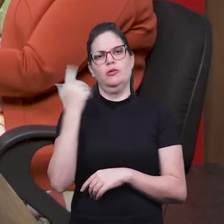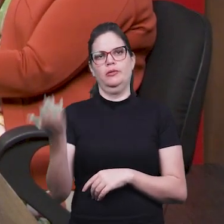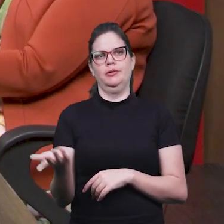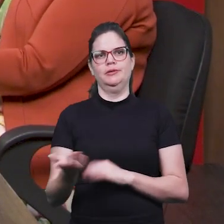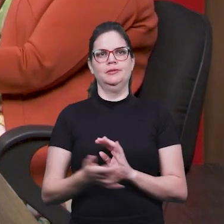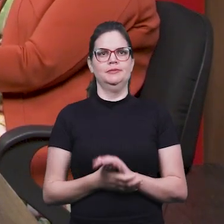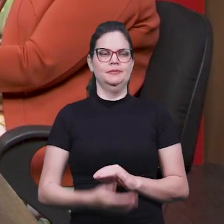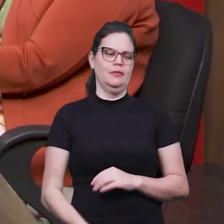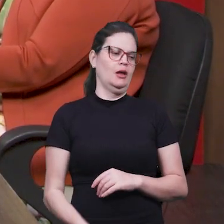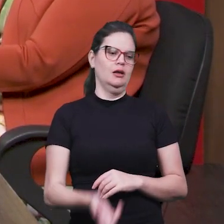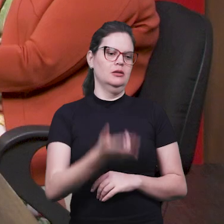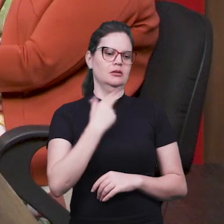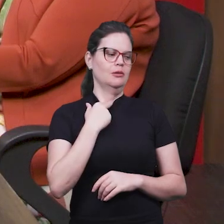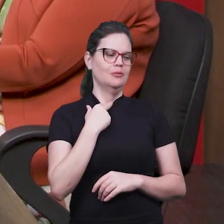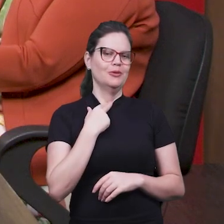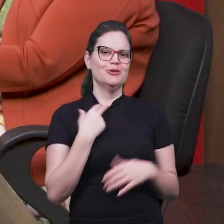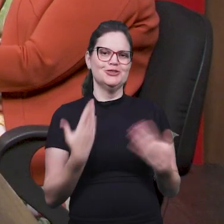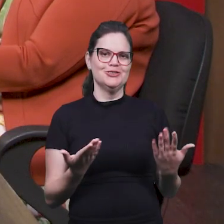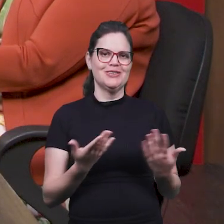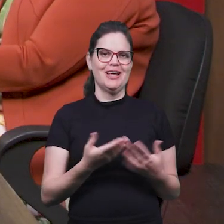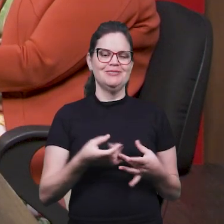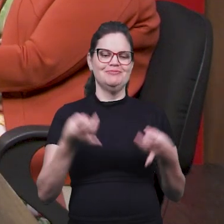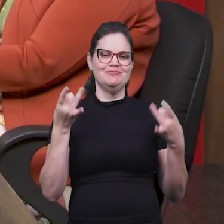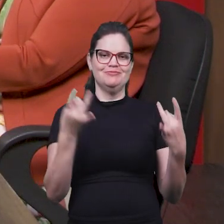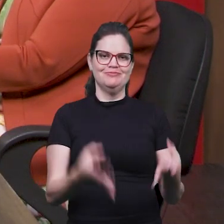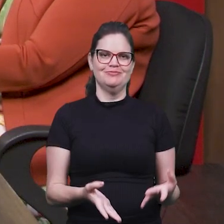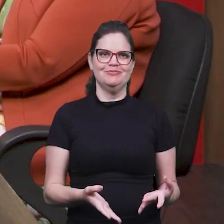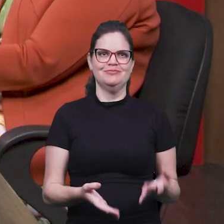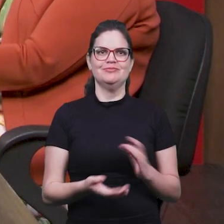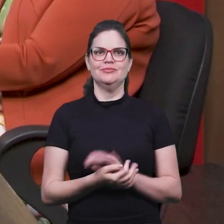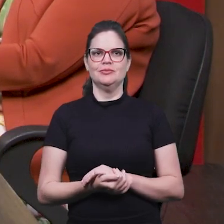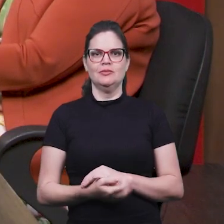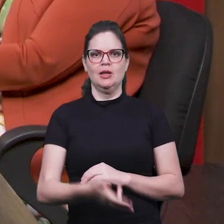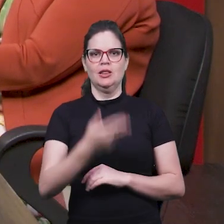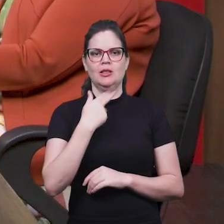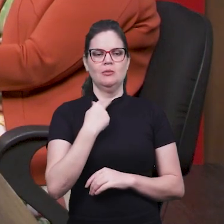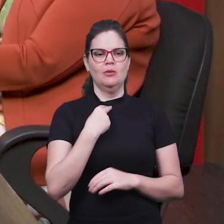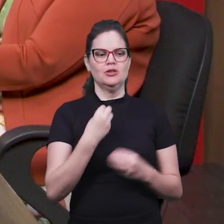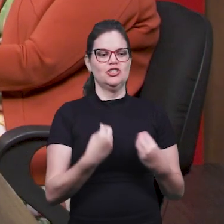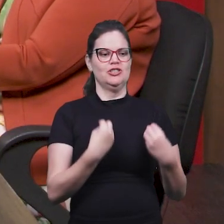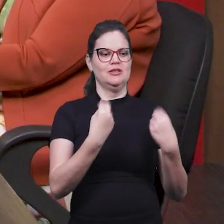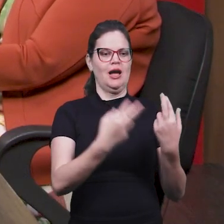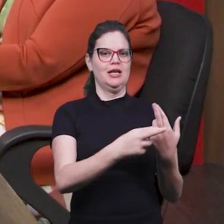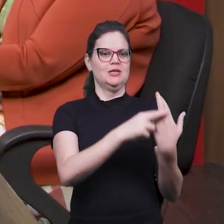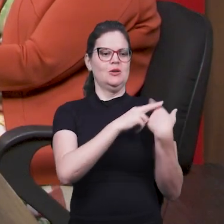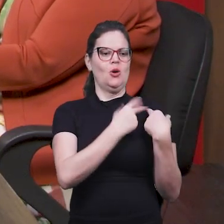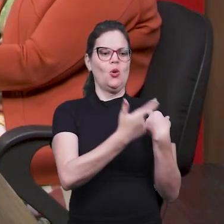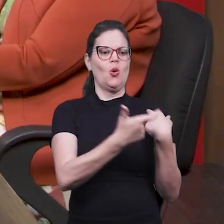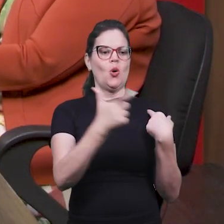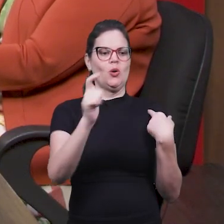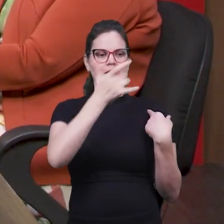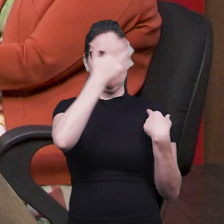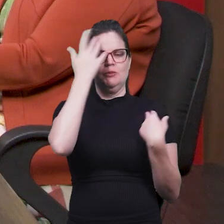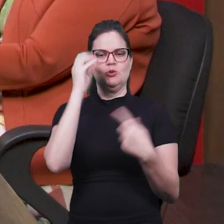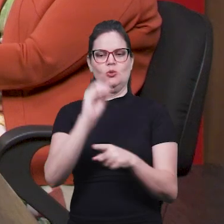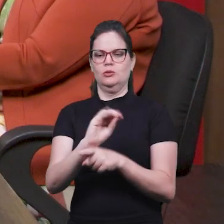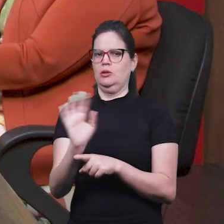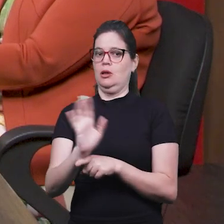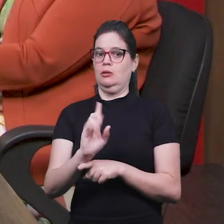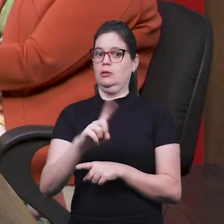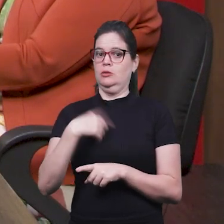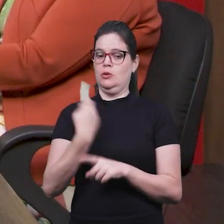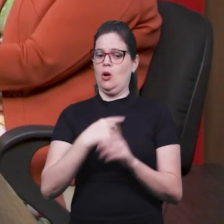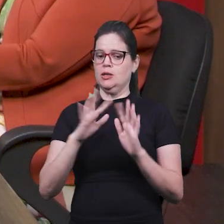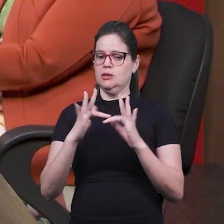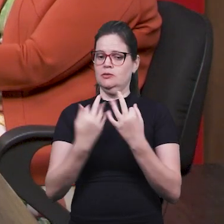dos nossos filhos. A gente gosta de falar muito a respeito disso. Não é delegar para outras instituições. A família é responsável.